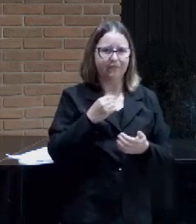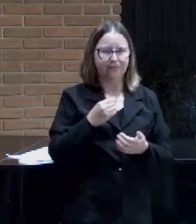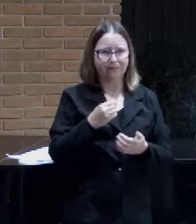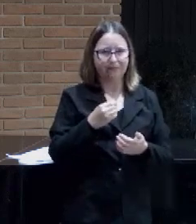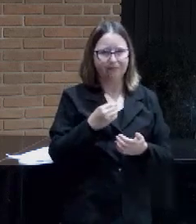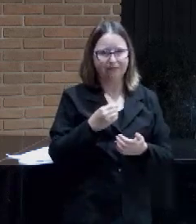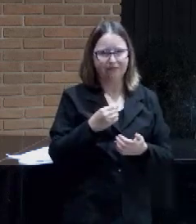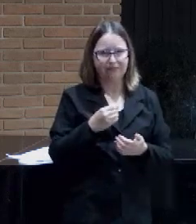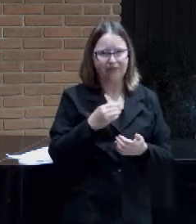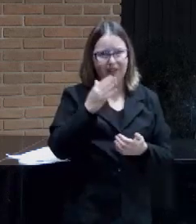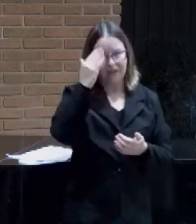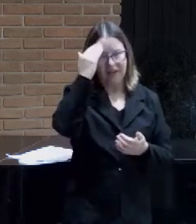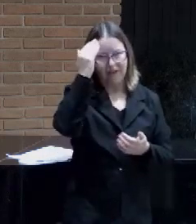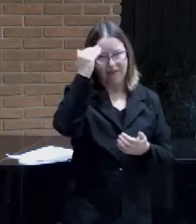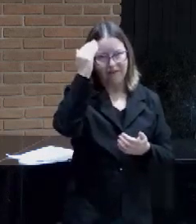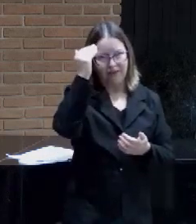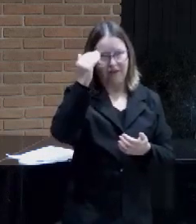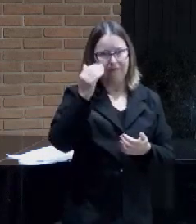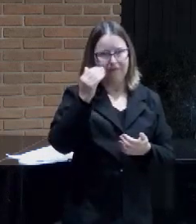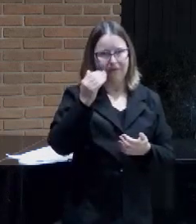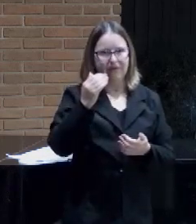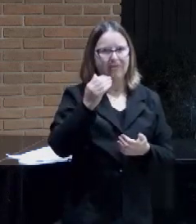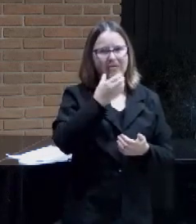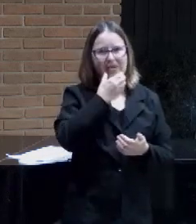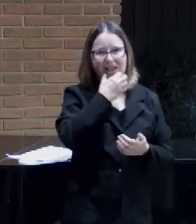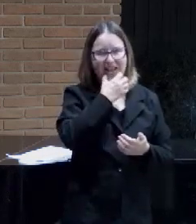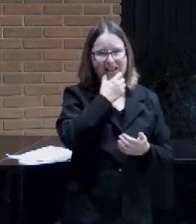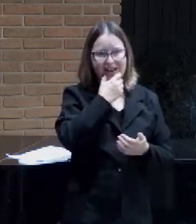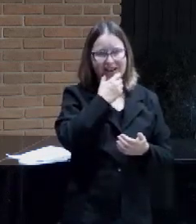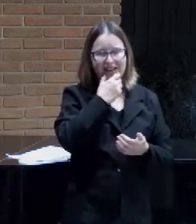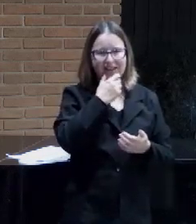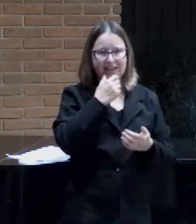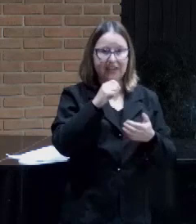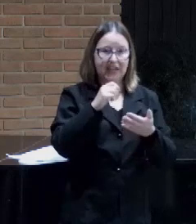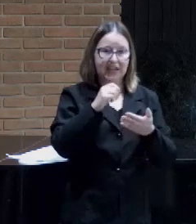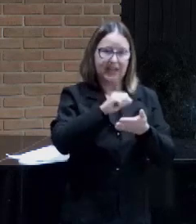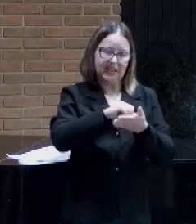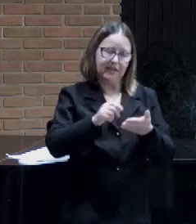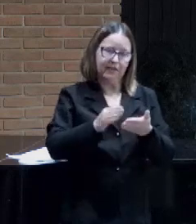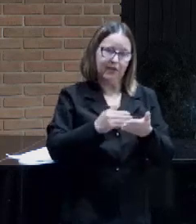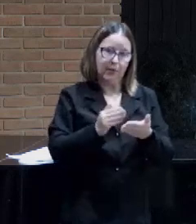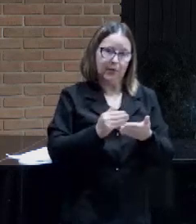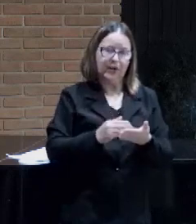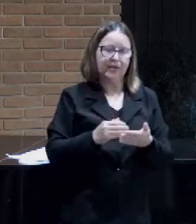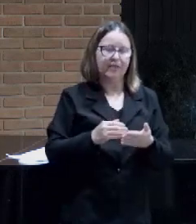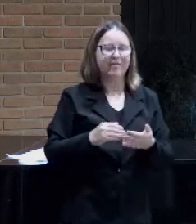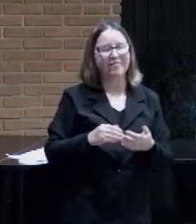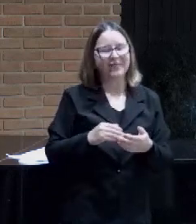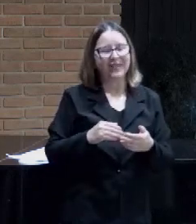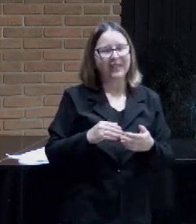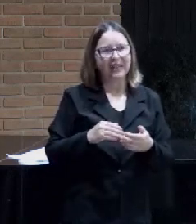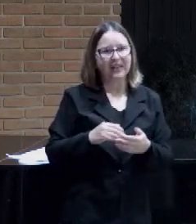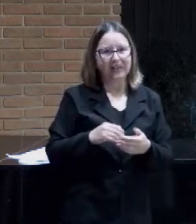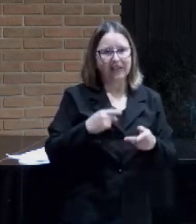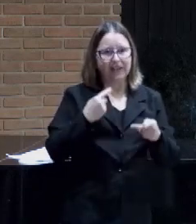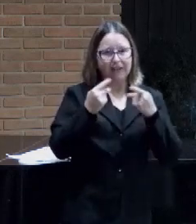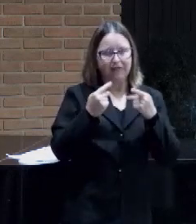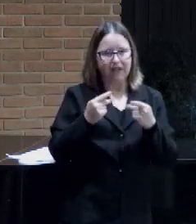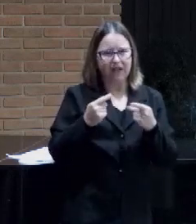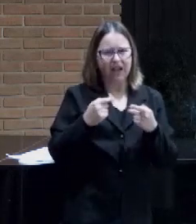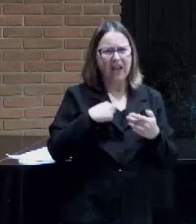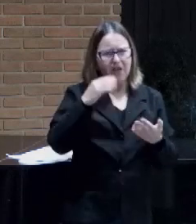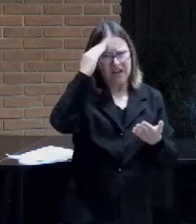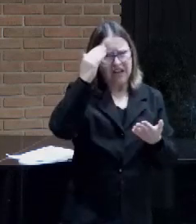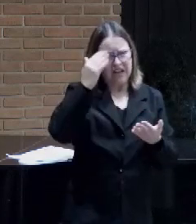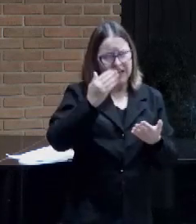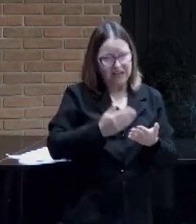acredito. Ele tem frases muito boas, mas eu tenho uma que é minha predileta. Ele fala assim: eu creio no cristianismo porque ninguém nunca teria